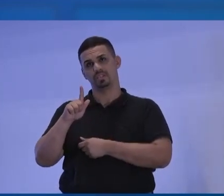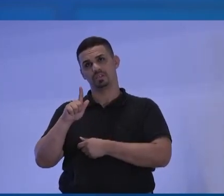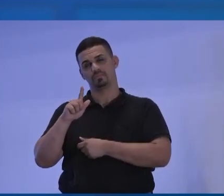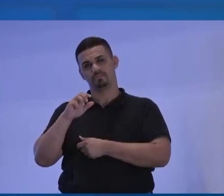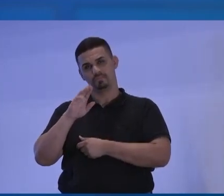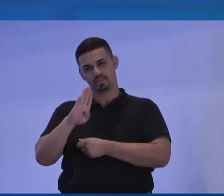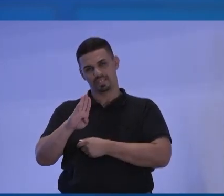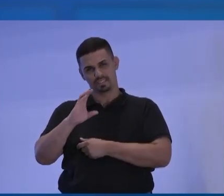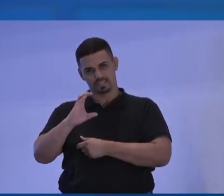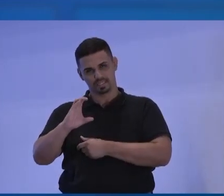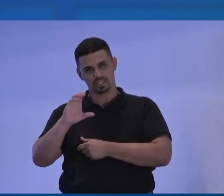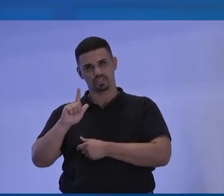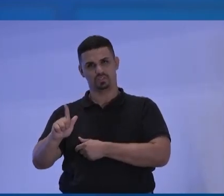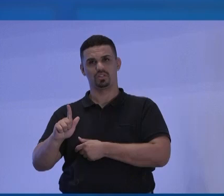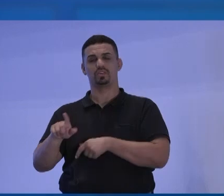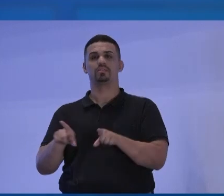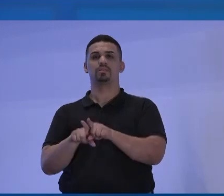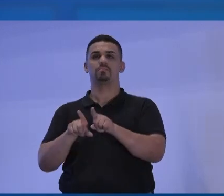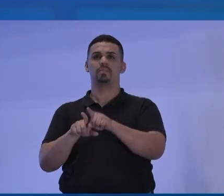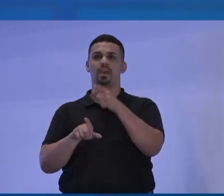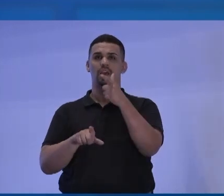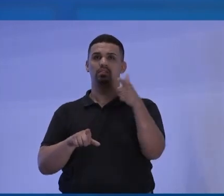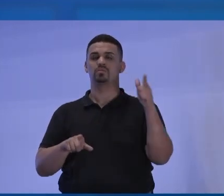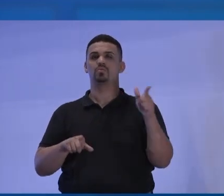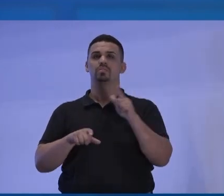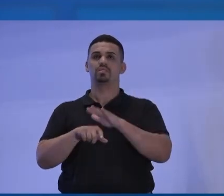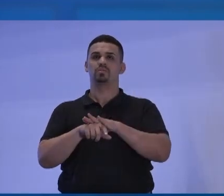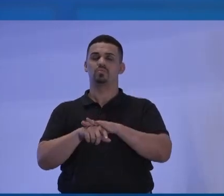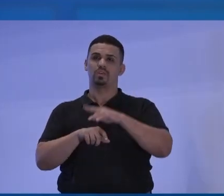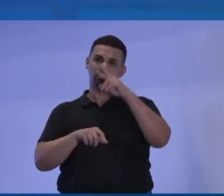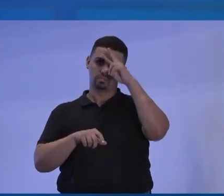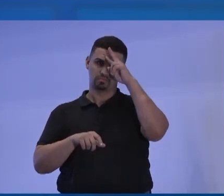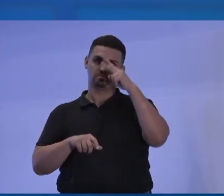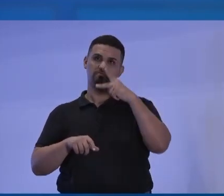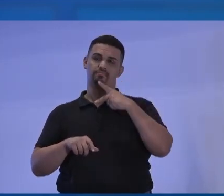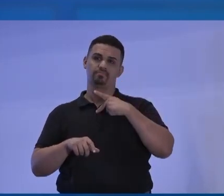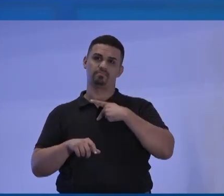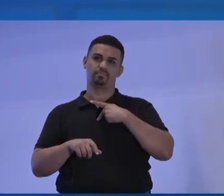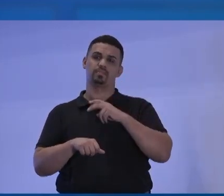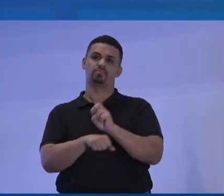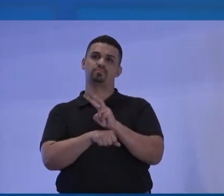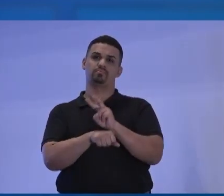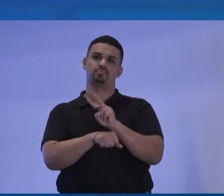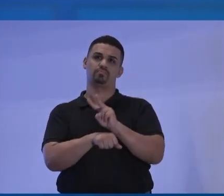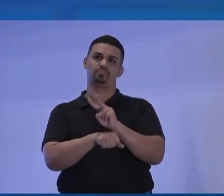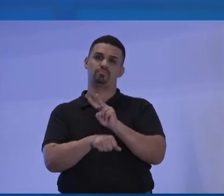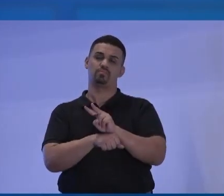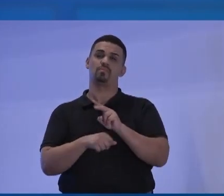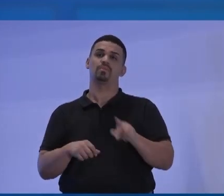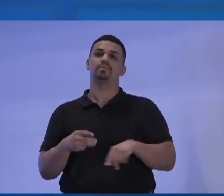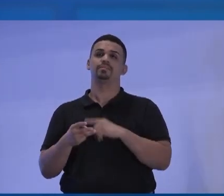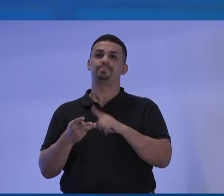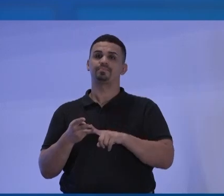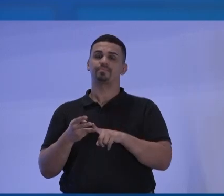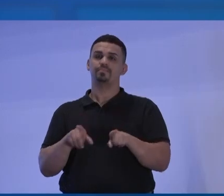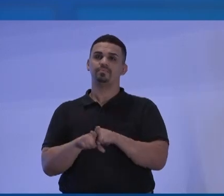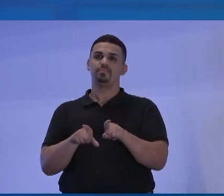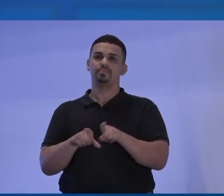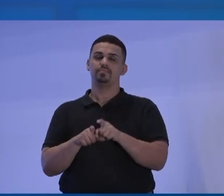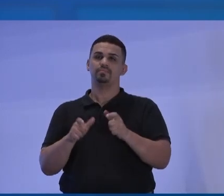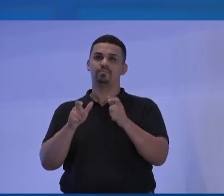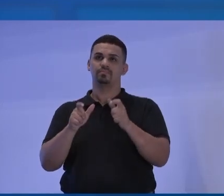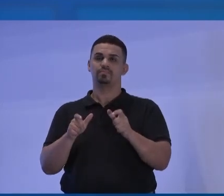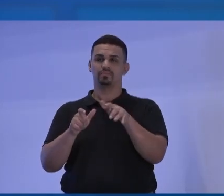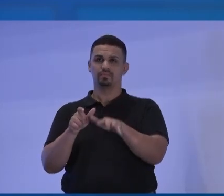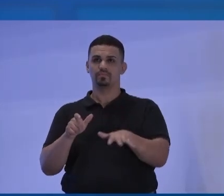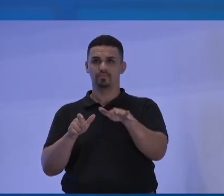abordar aqui, as doenças autoimunes, também a questão de morar em zonas